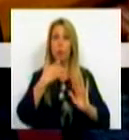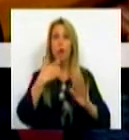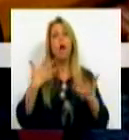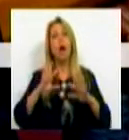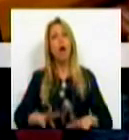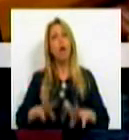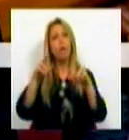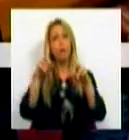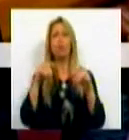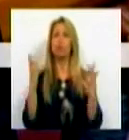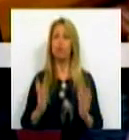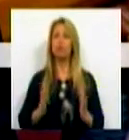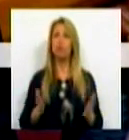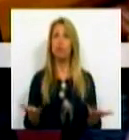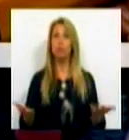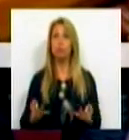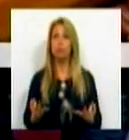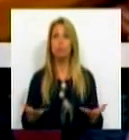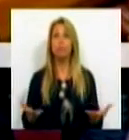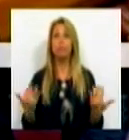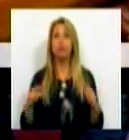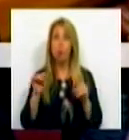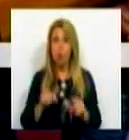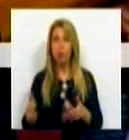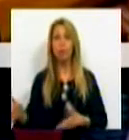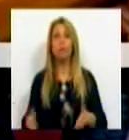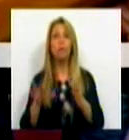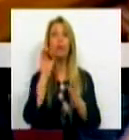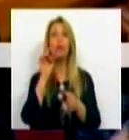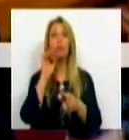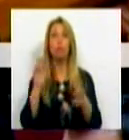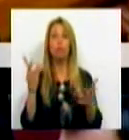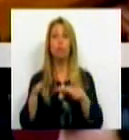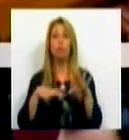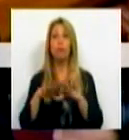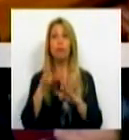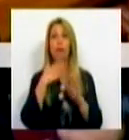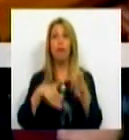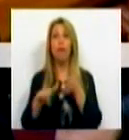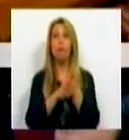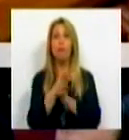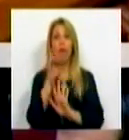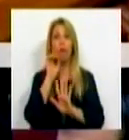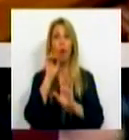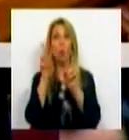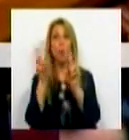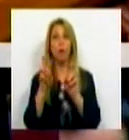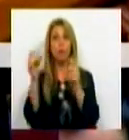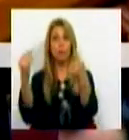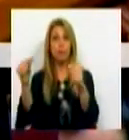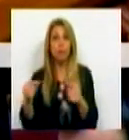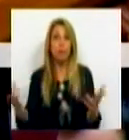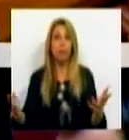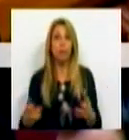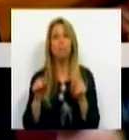mas tem hoje um trajeto importante a fazer no aproveitar das qualificações que tem. E penso que esse é um